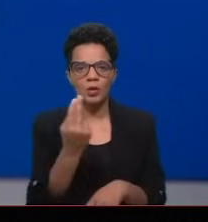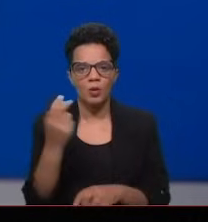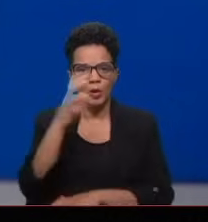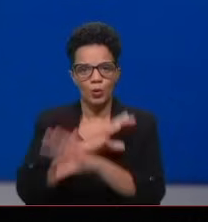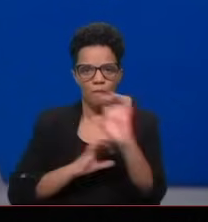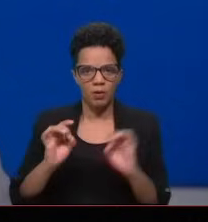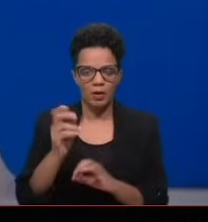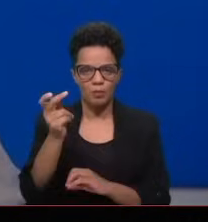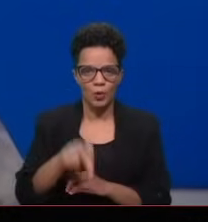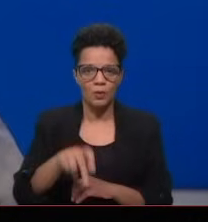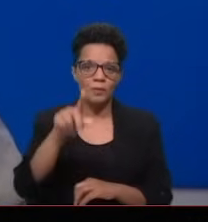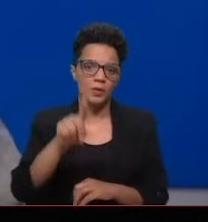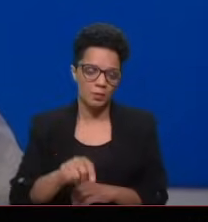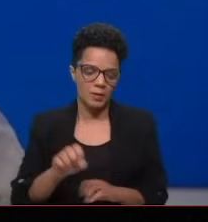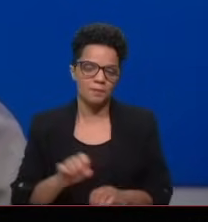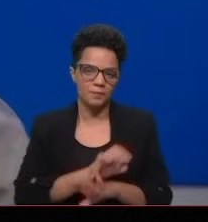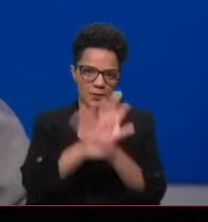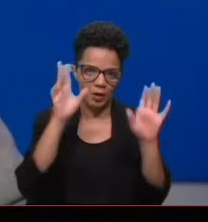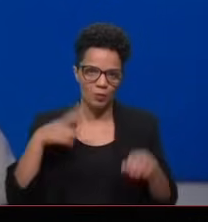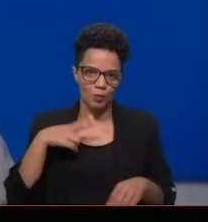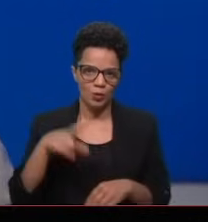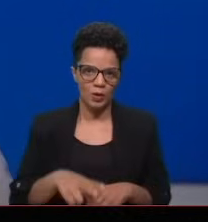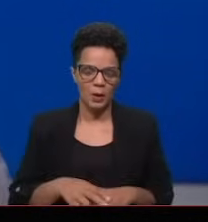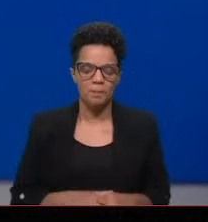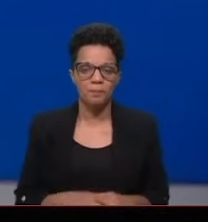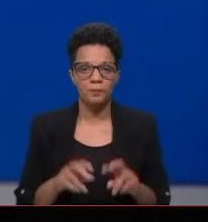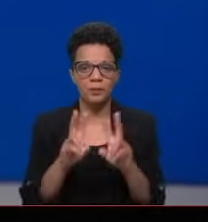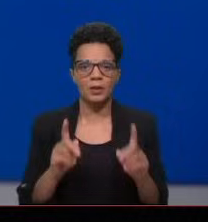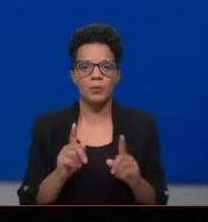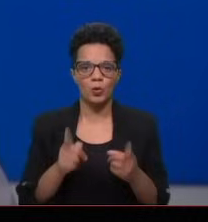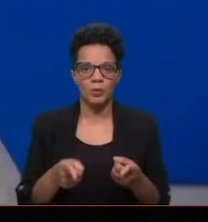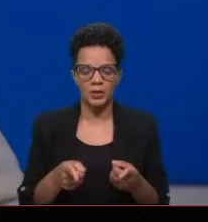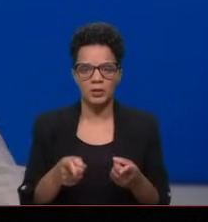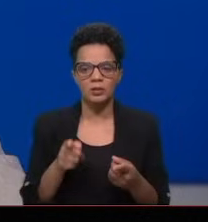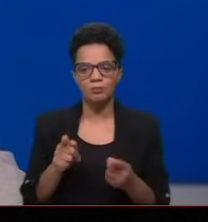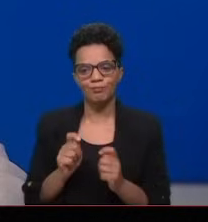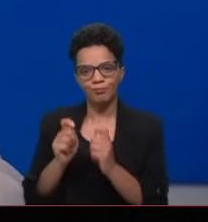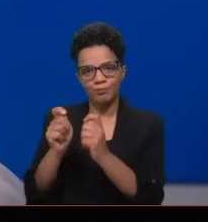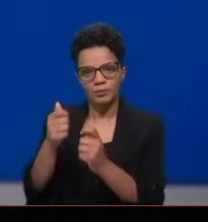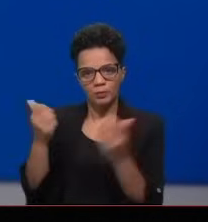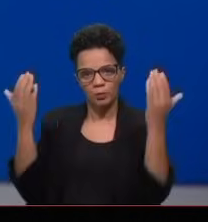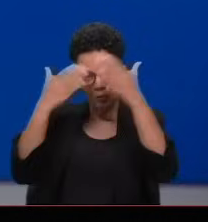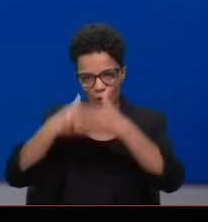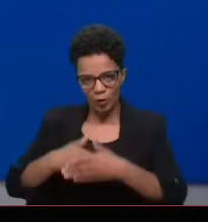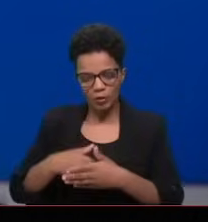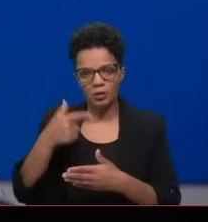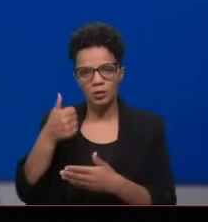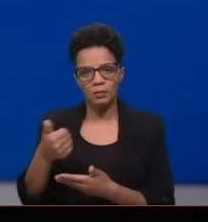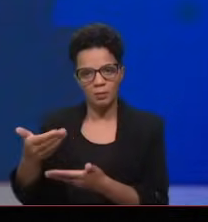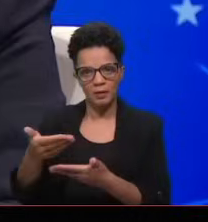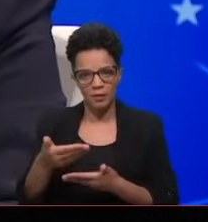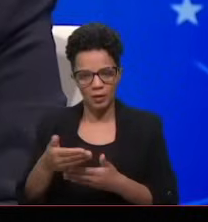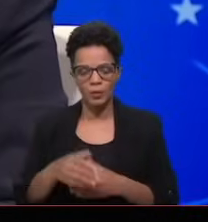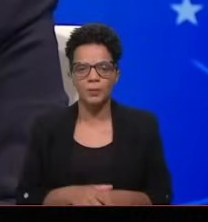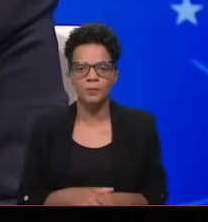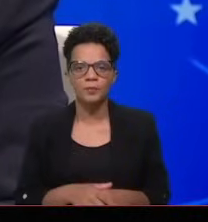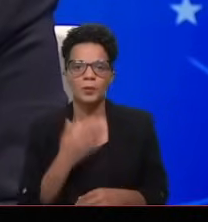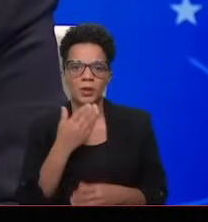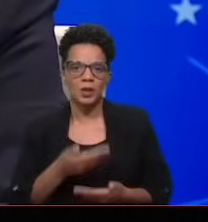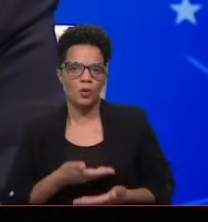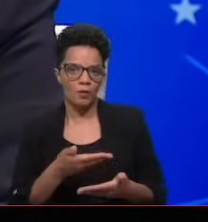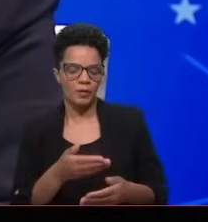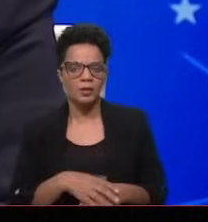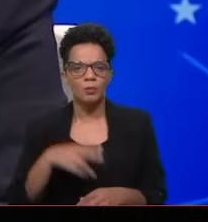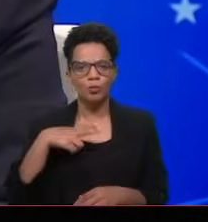obviamente também em Portugal é por aqui começo tja Correia por si Boa noite e muito bem-vindo temos em Portugal